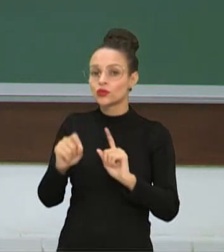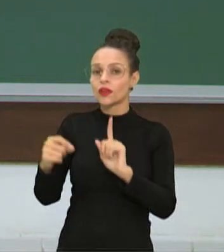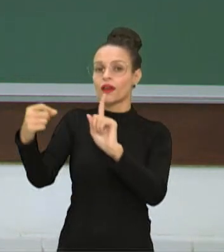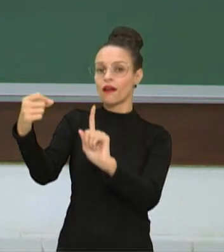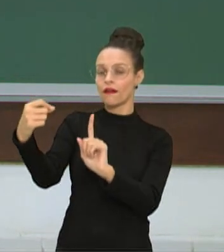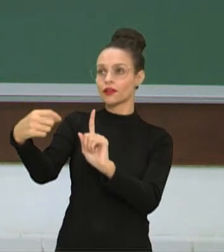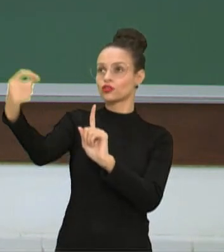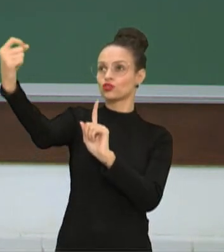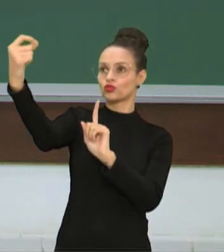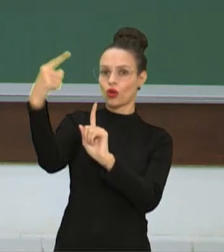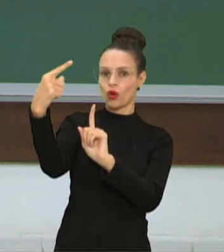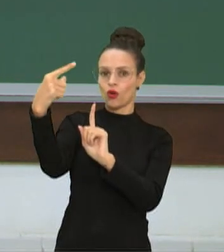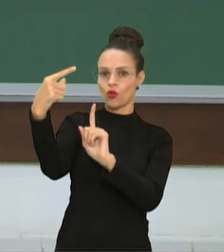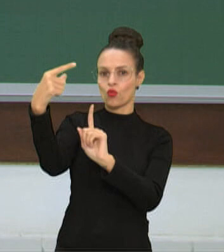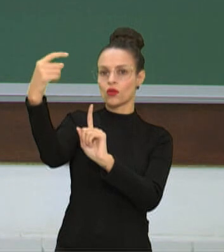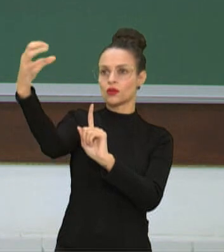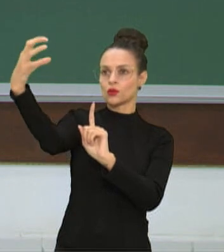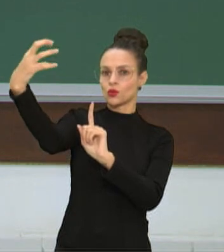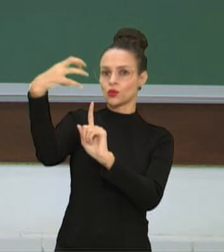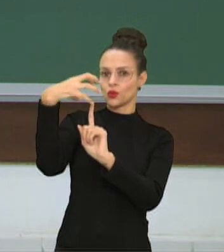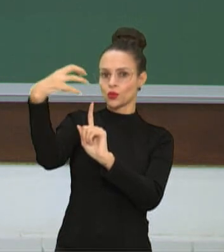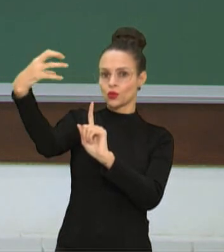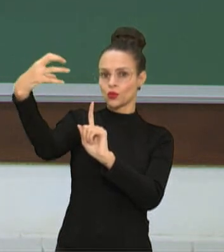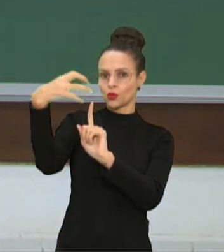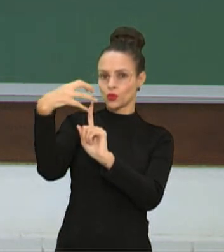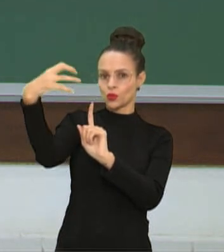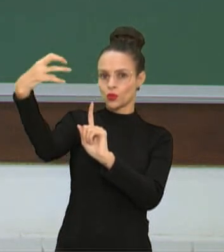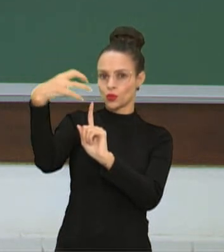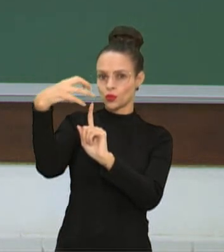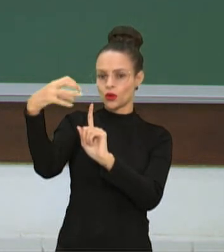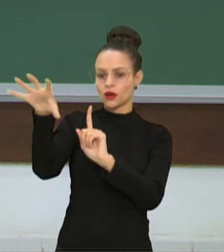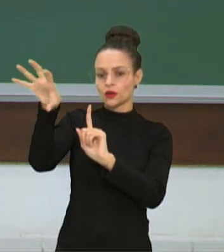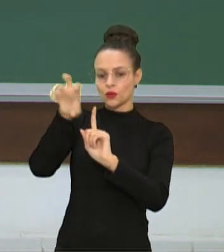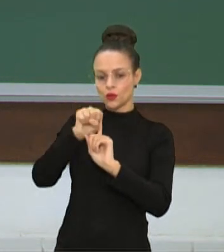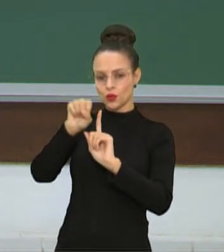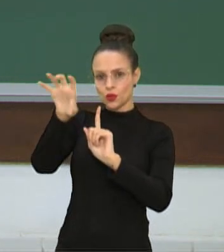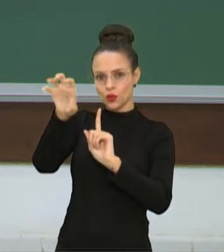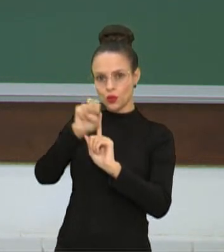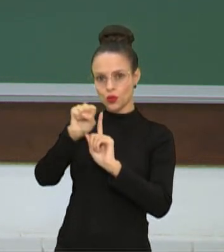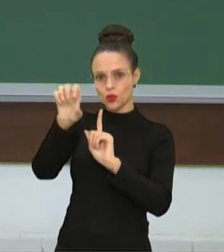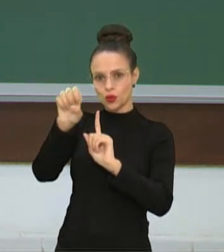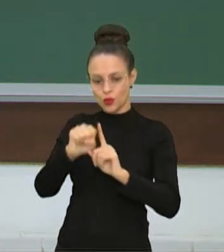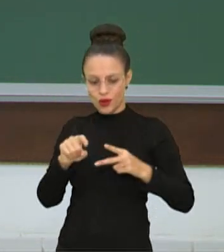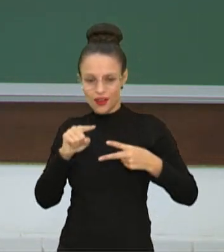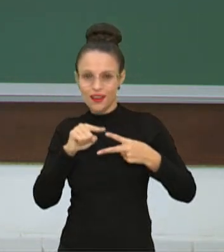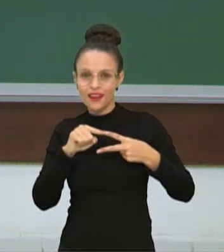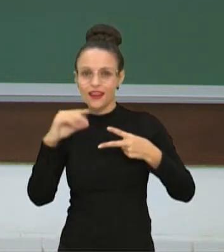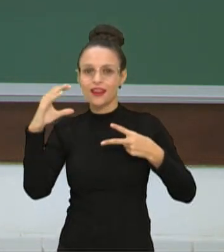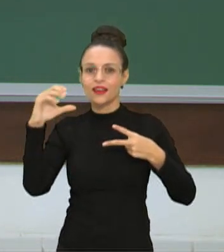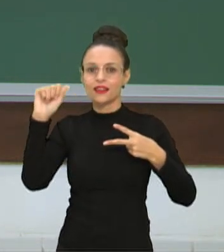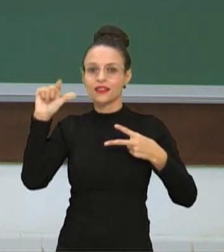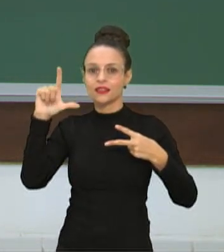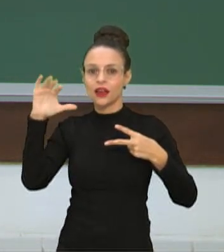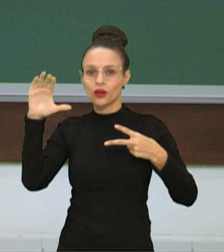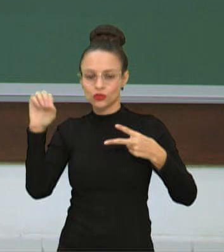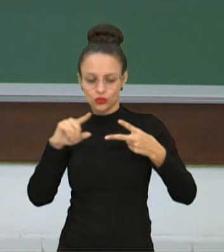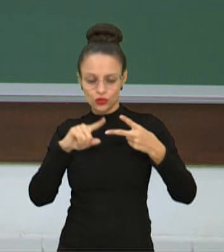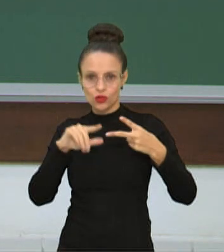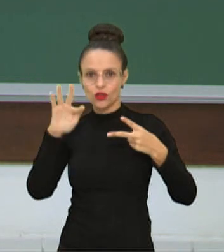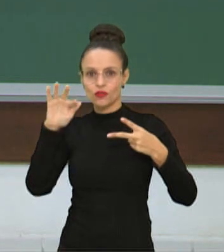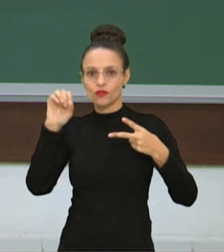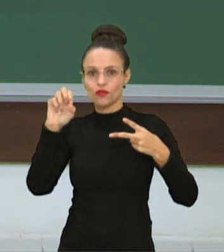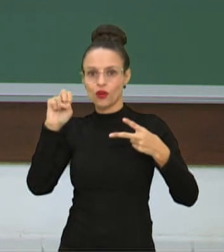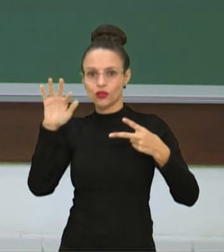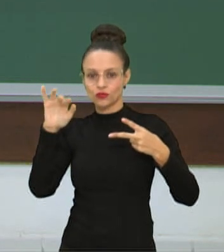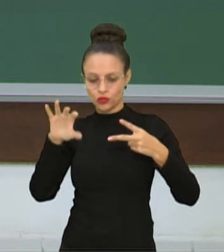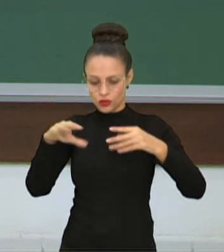luz do sol, para que a gente fixe esse cálcio e esse fósforo no nosso esqueleto. Então não